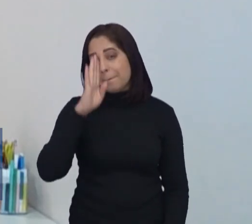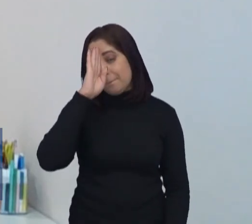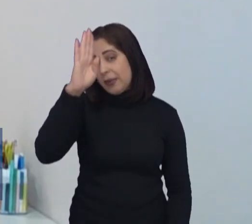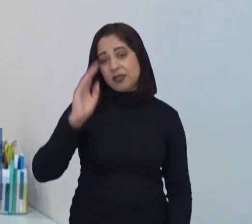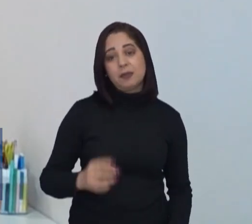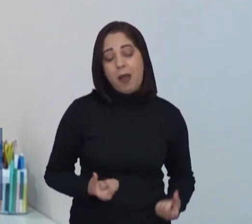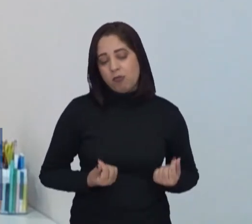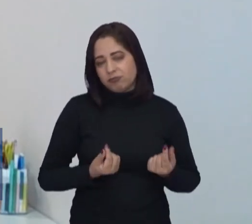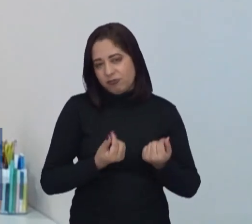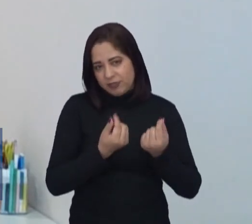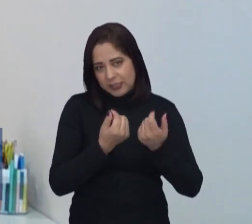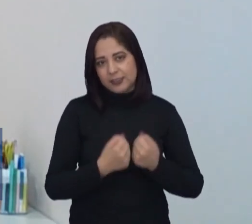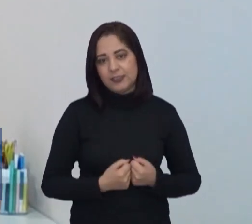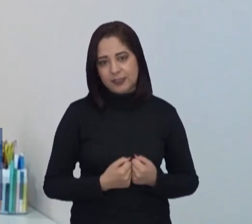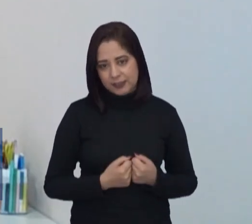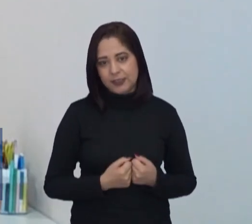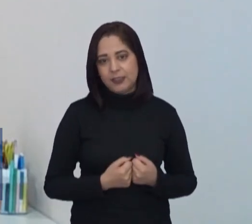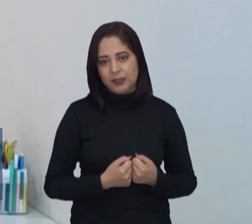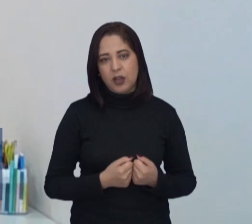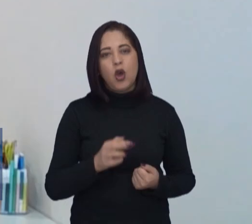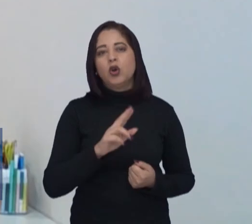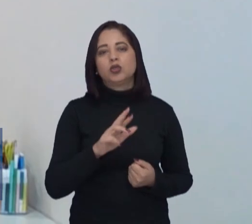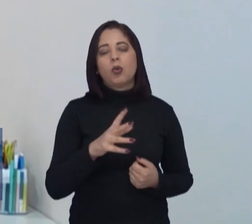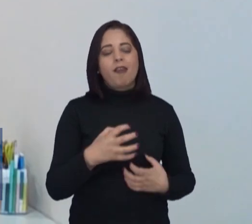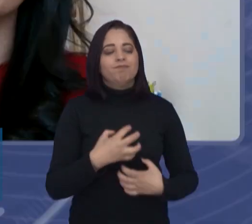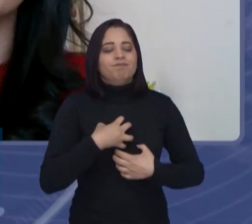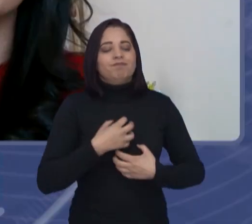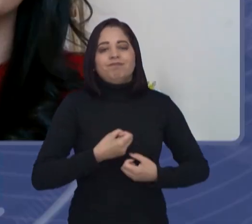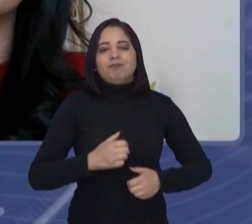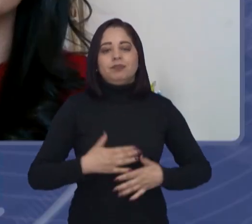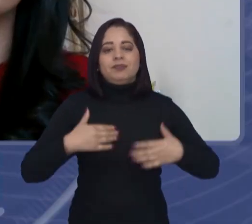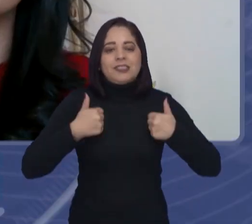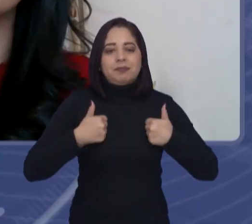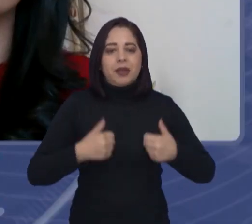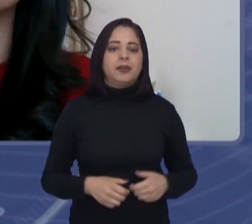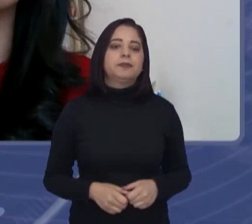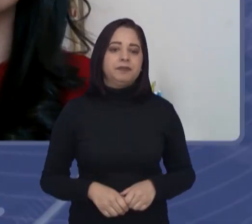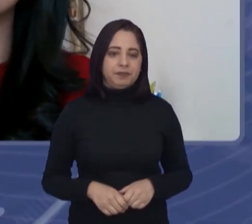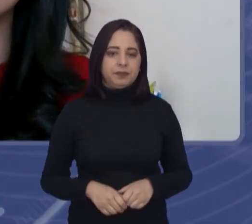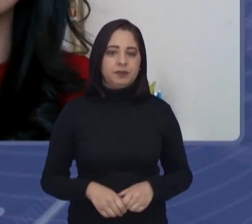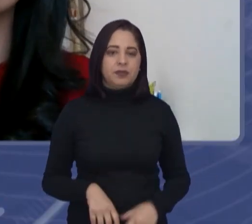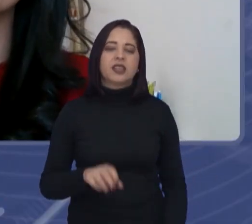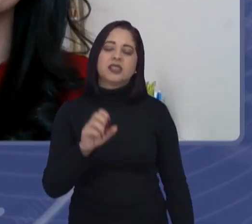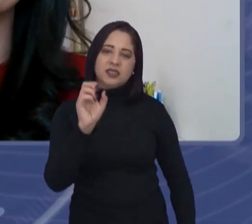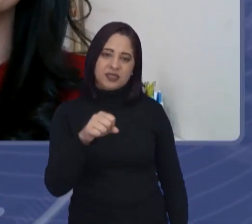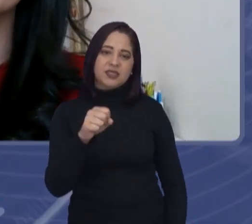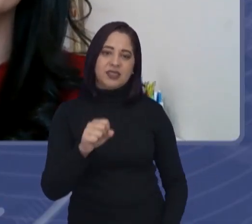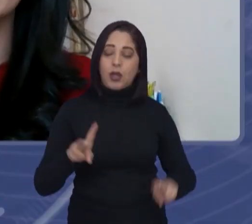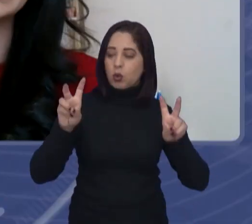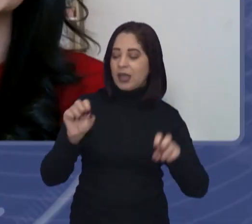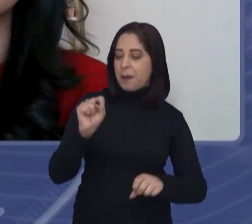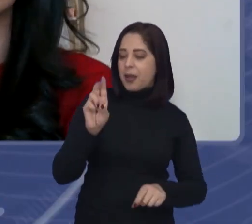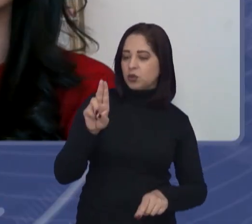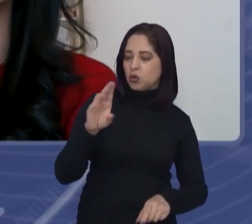âmbito financeiro, muito mais do que numa questão de realização pessoal. Sim, e aí quando a gente fala de sucesso também é muito